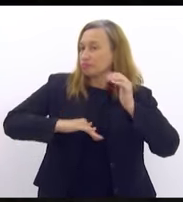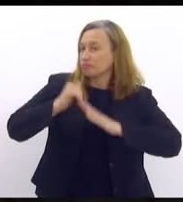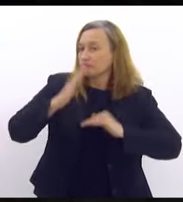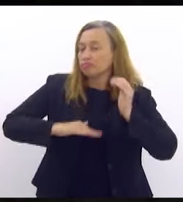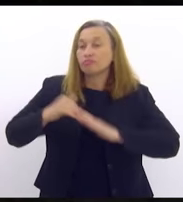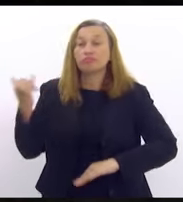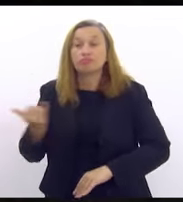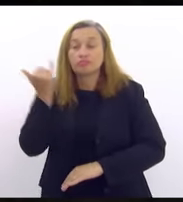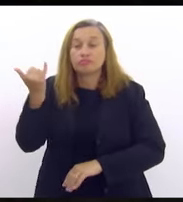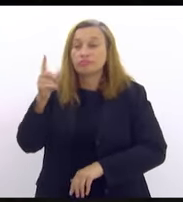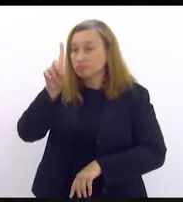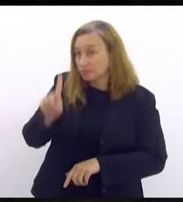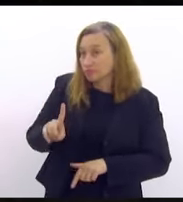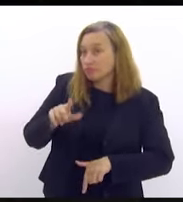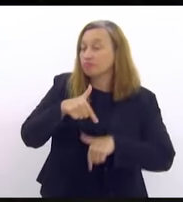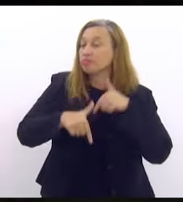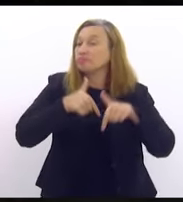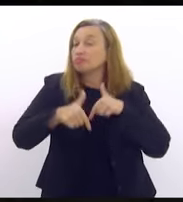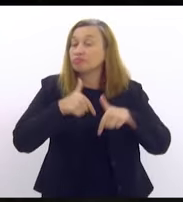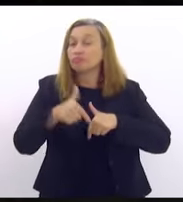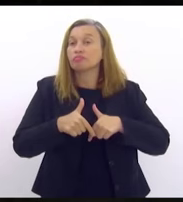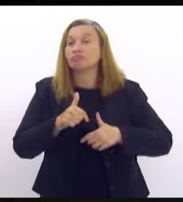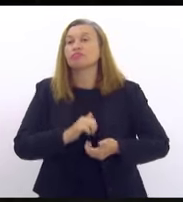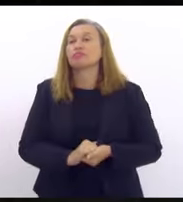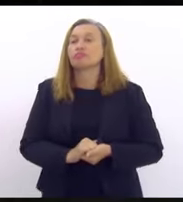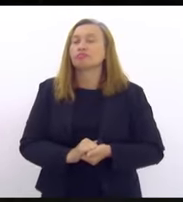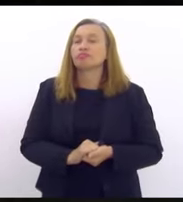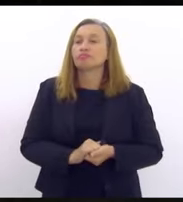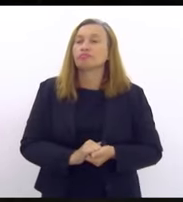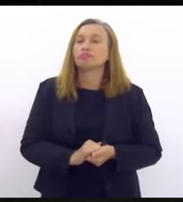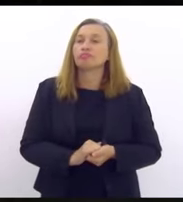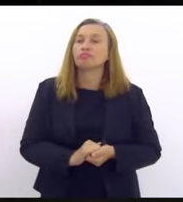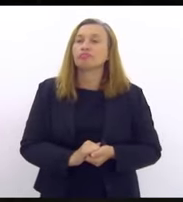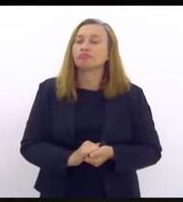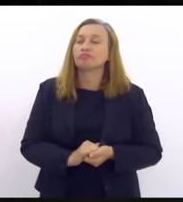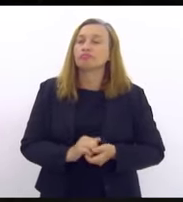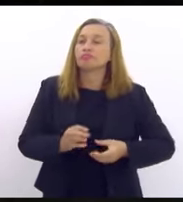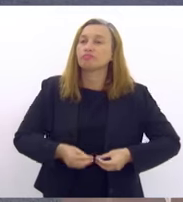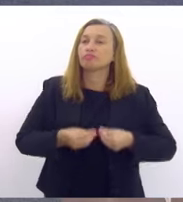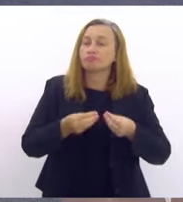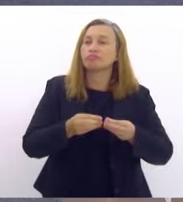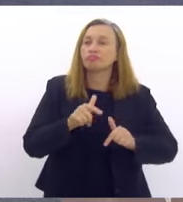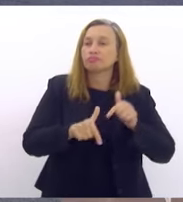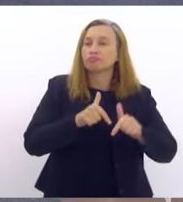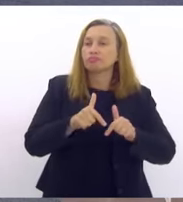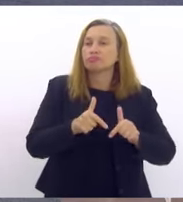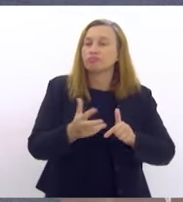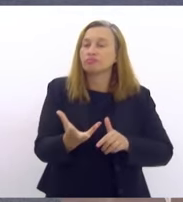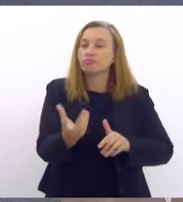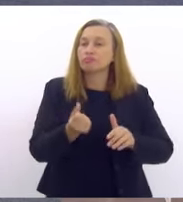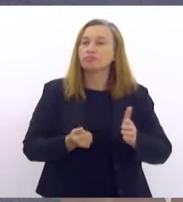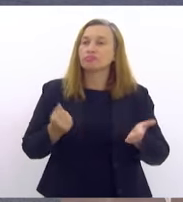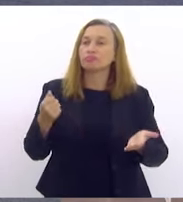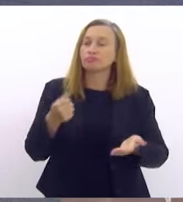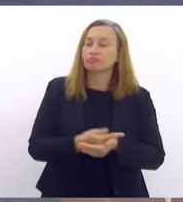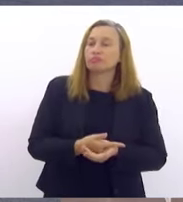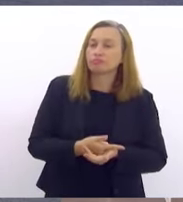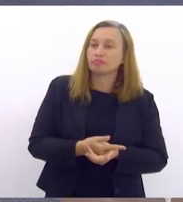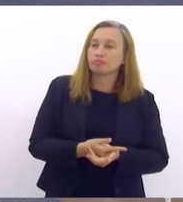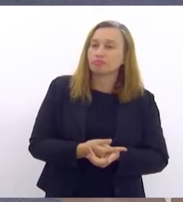direito do trabalho ele é visto simplesmente como uma forma de dar trabalho e receber o pagamento